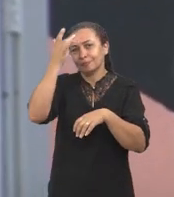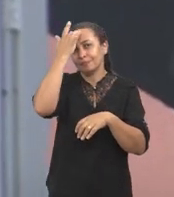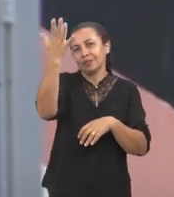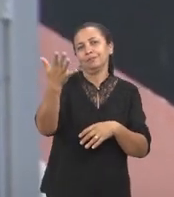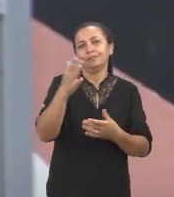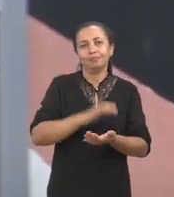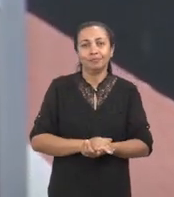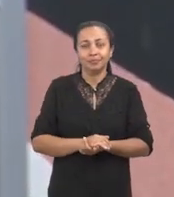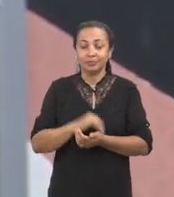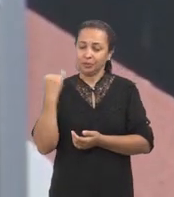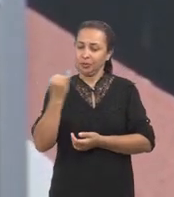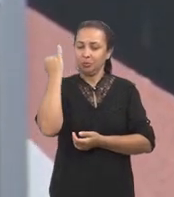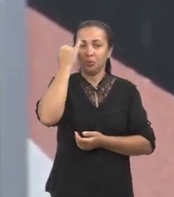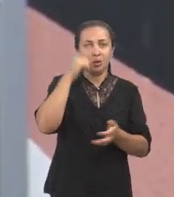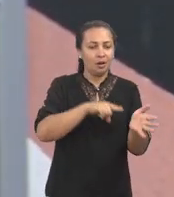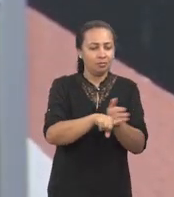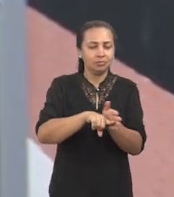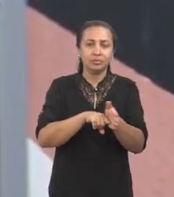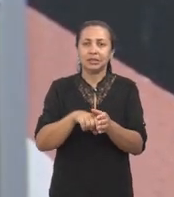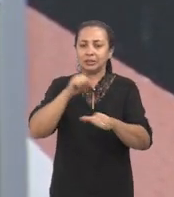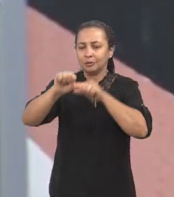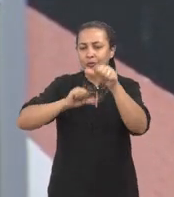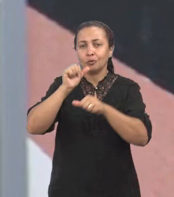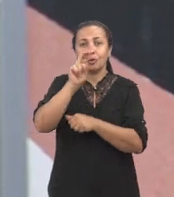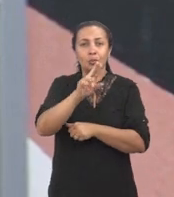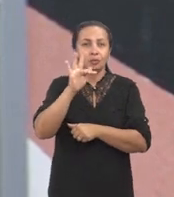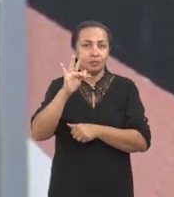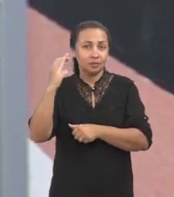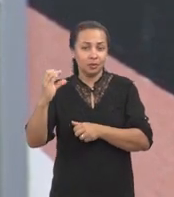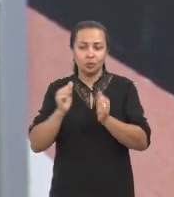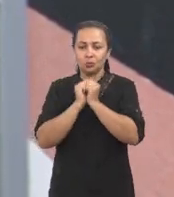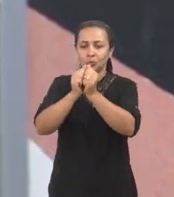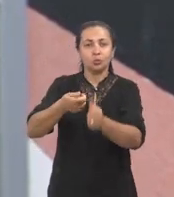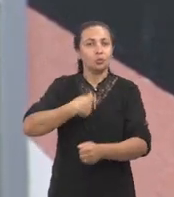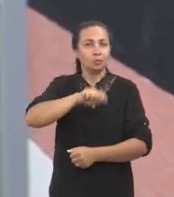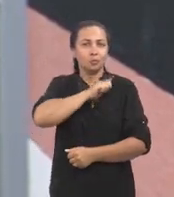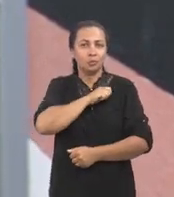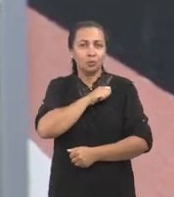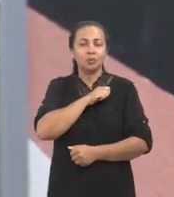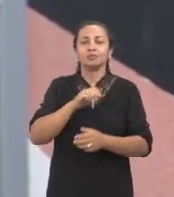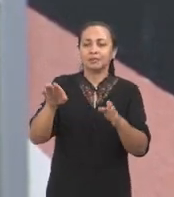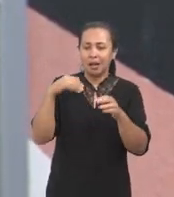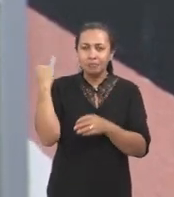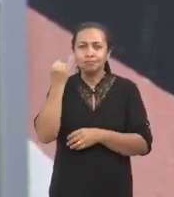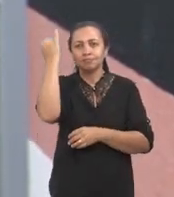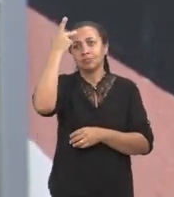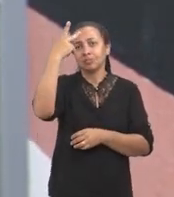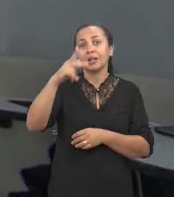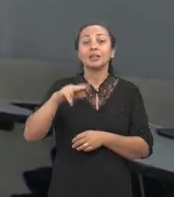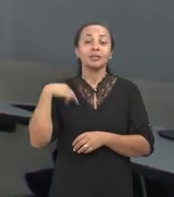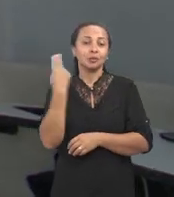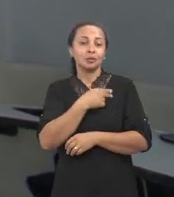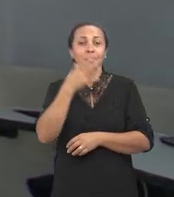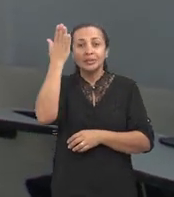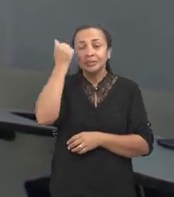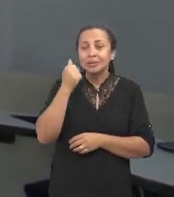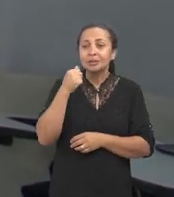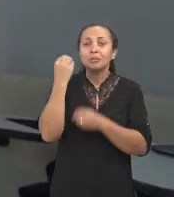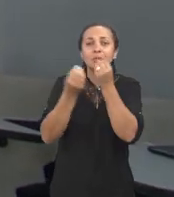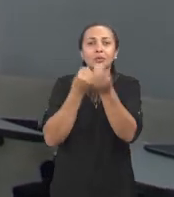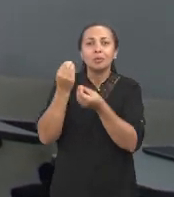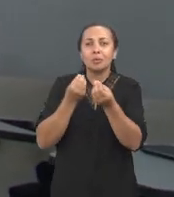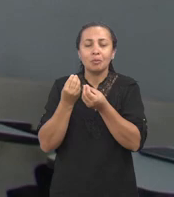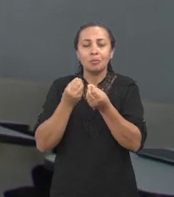da pesquisa né desenvolvida pela UFC com a polícia militar ela é fundamental porque a gente sai do